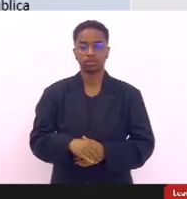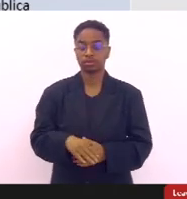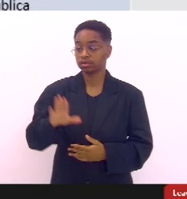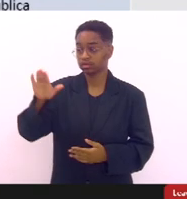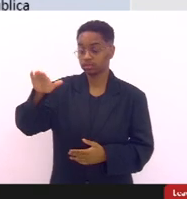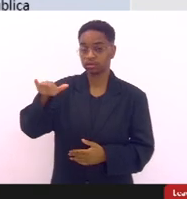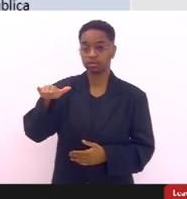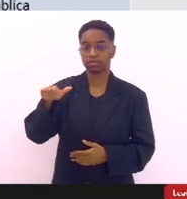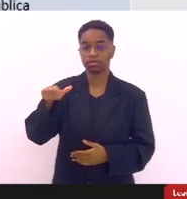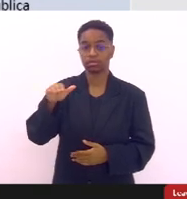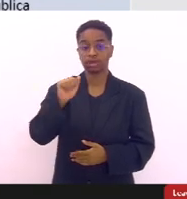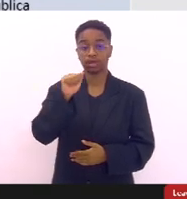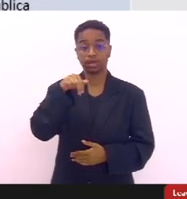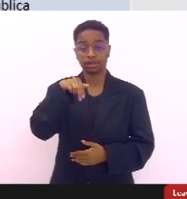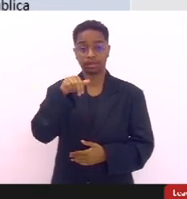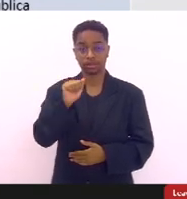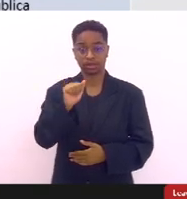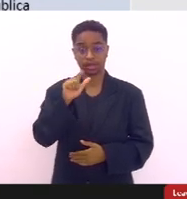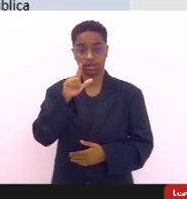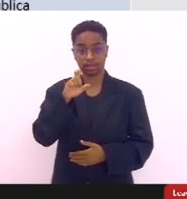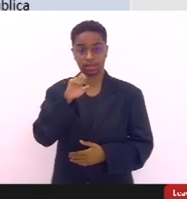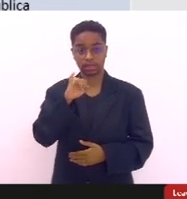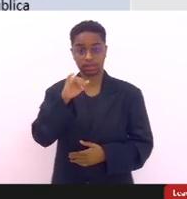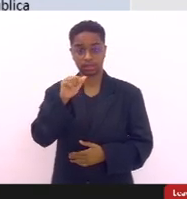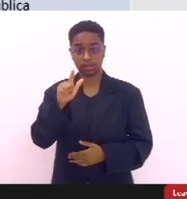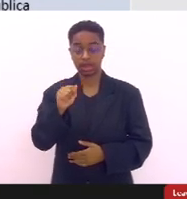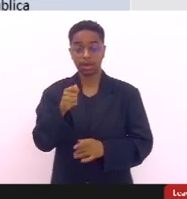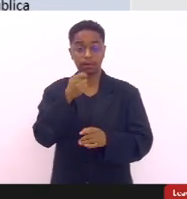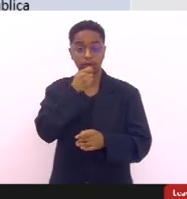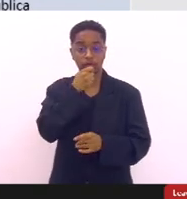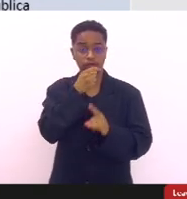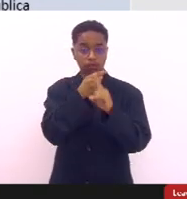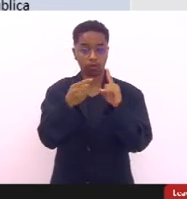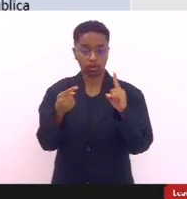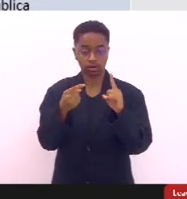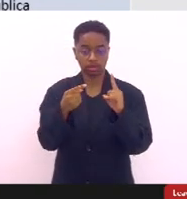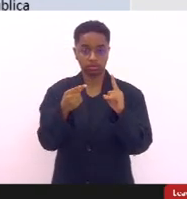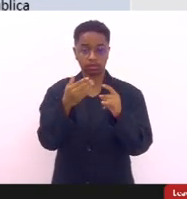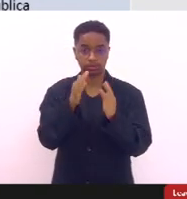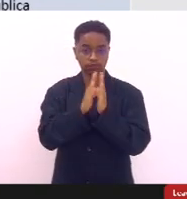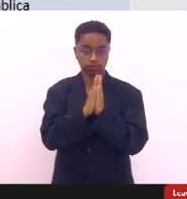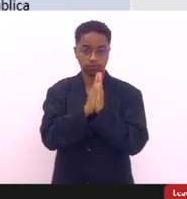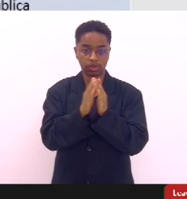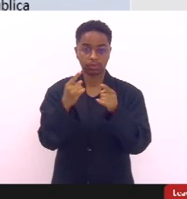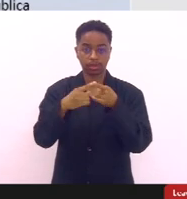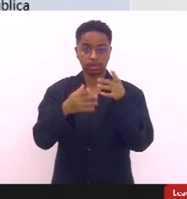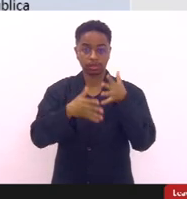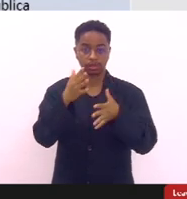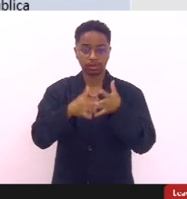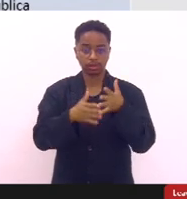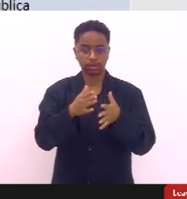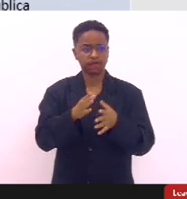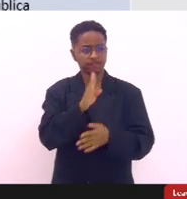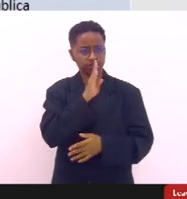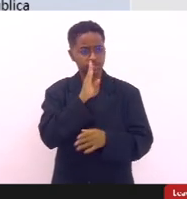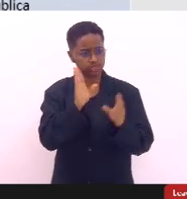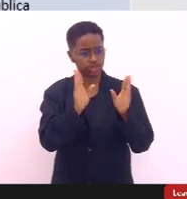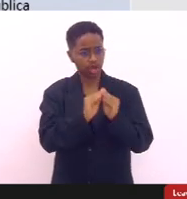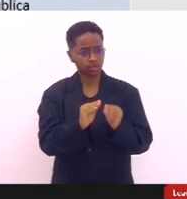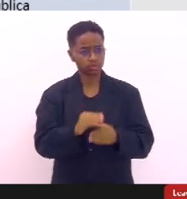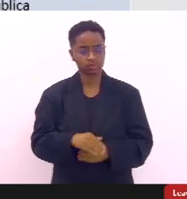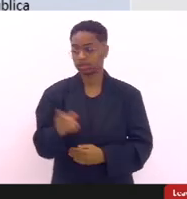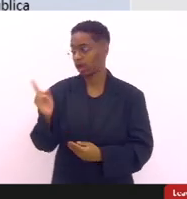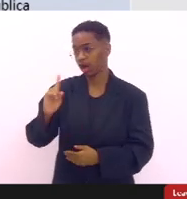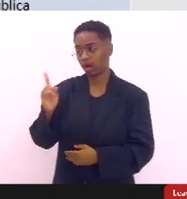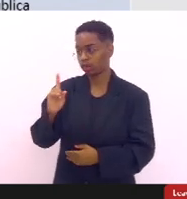Querida, Ana Leila, fecha seu microfone, por favor. Ué, tá fechado. Não